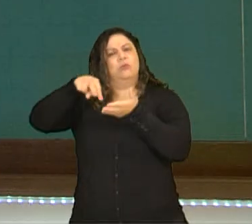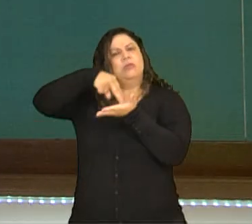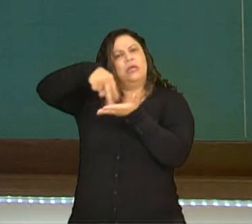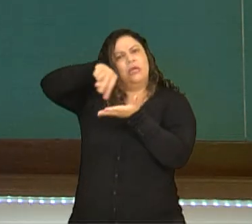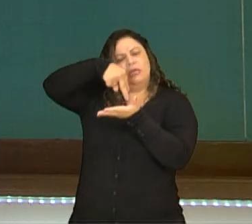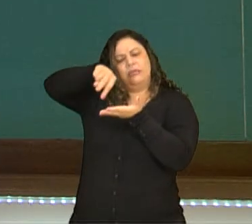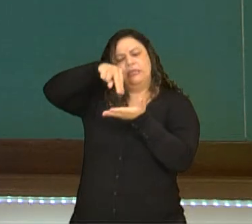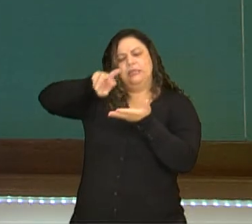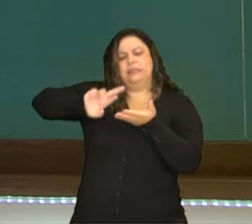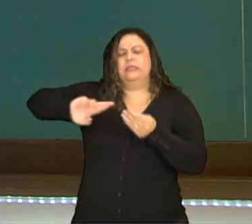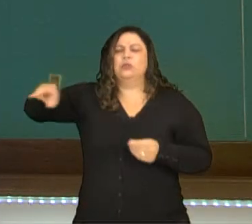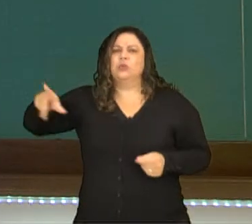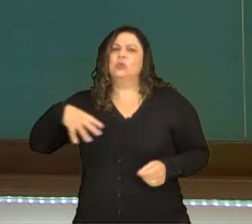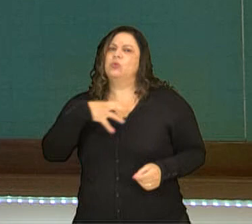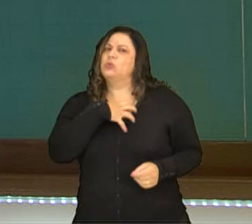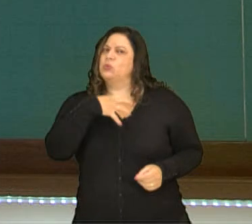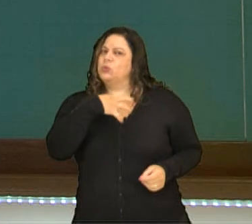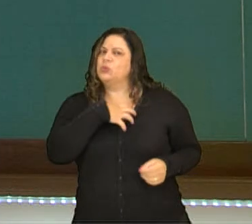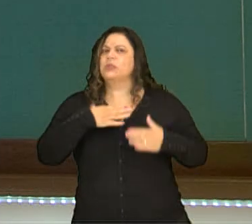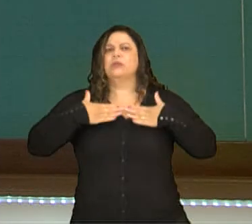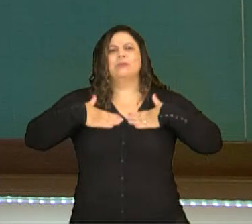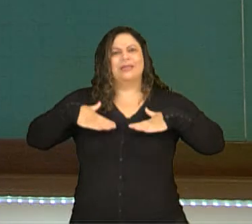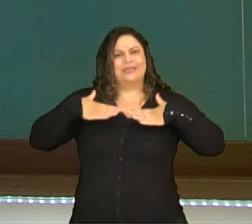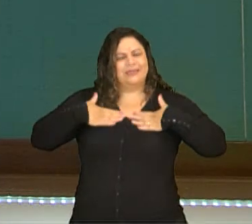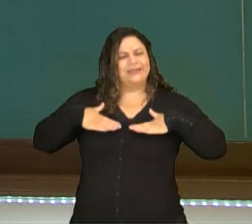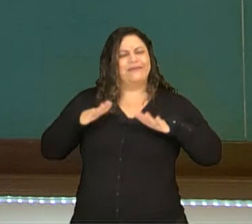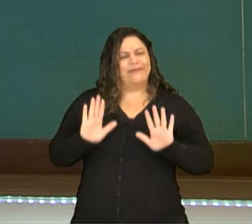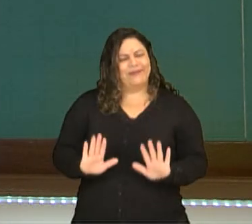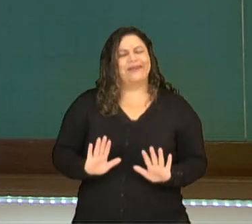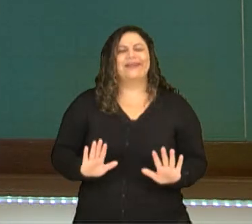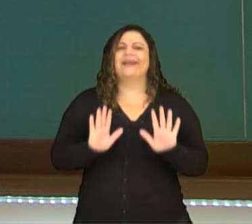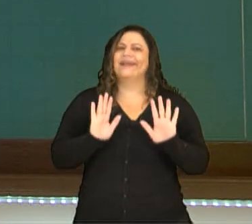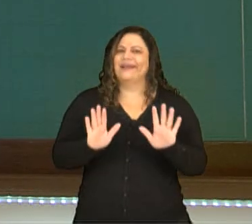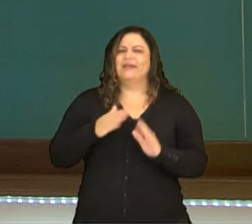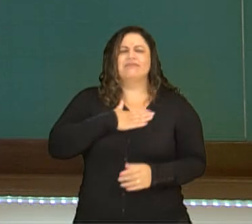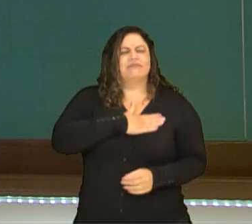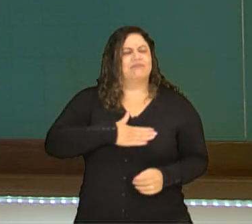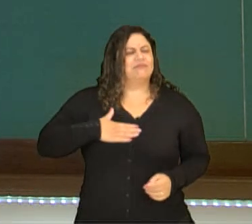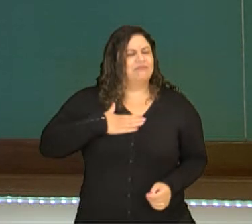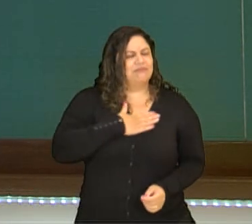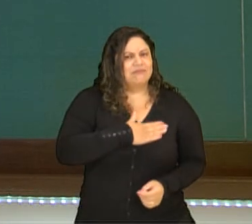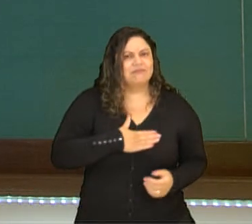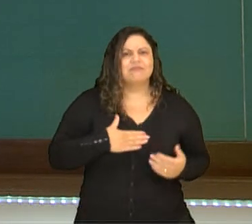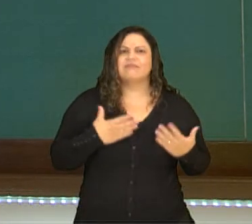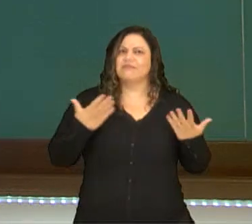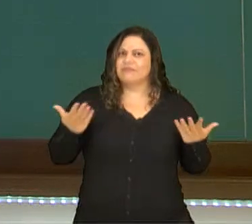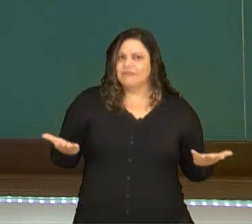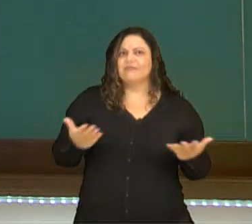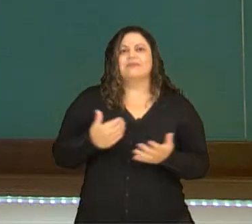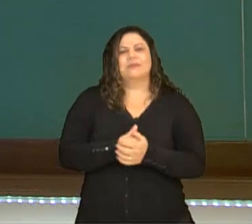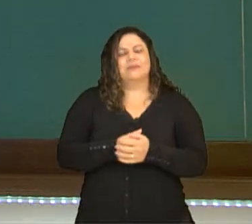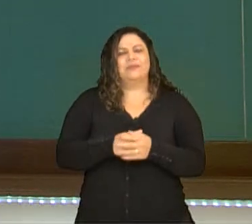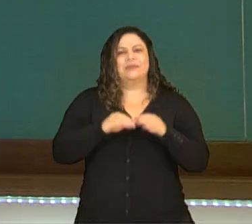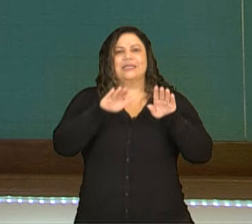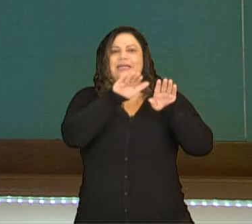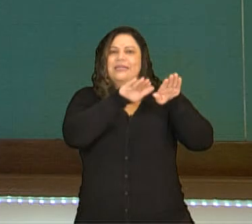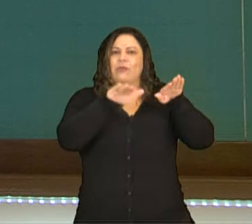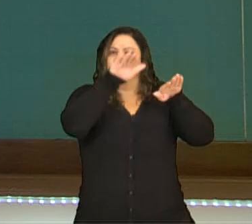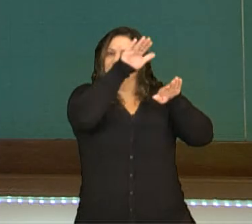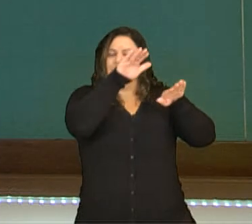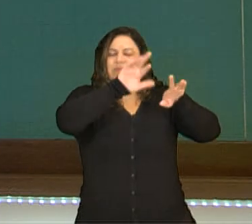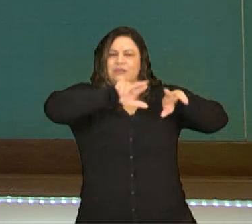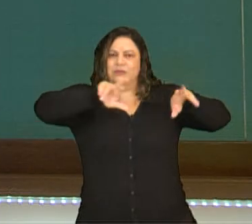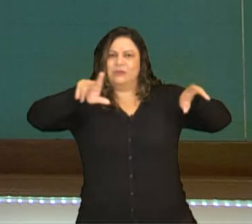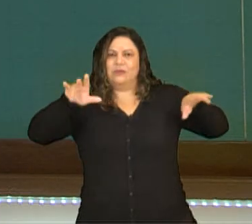forma mais lenta, menos sensual, a dança começou a agradar muito essas classes também, e a partir daí o banimento da